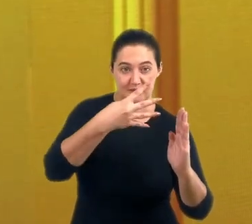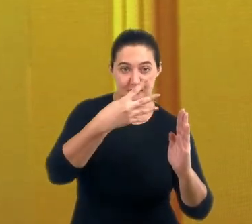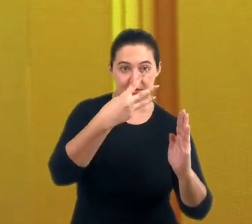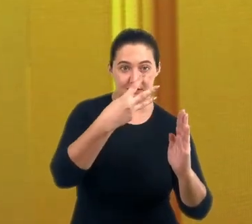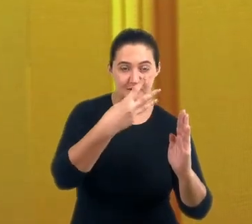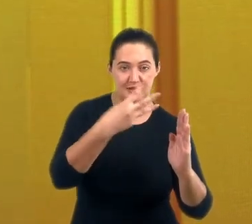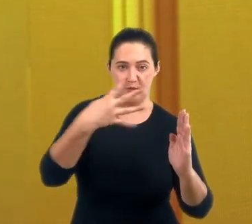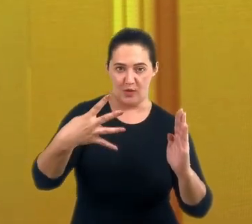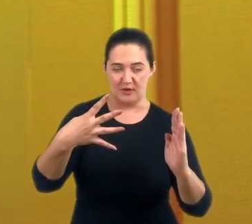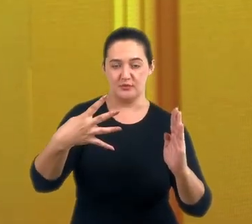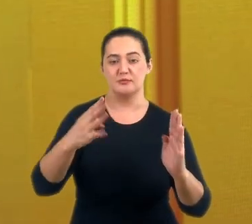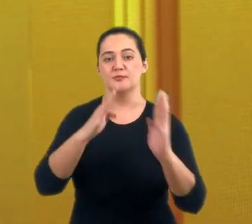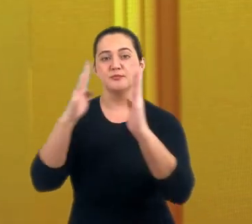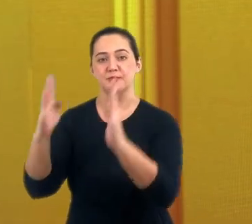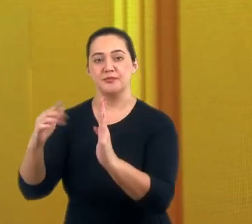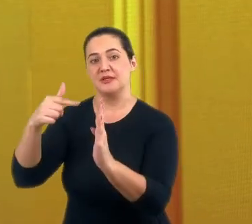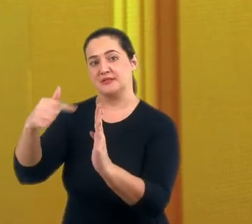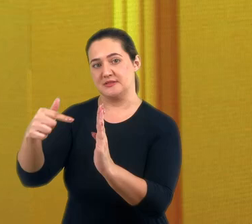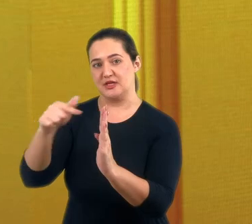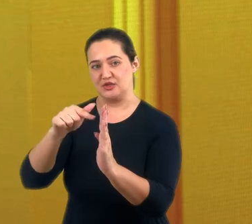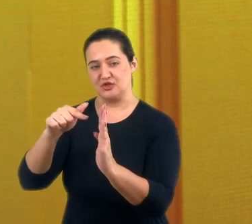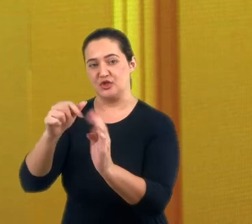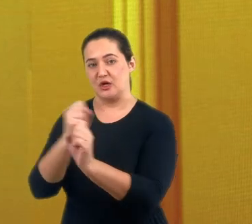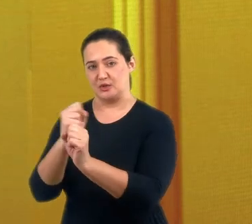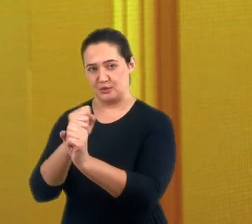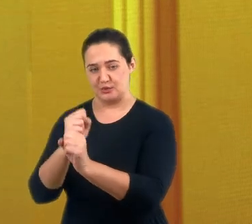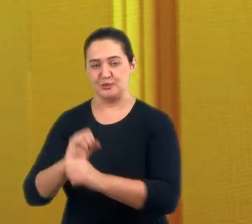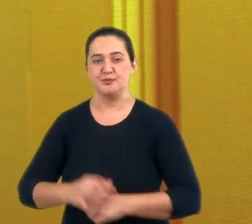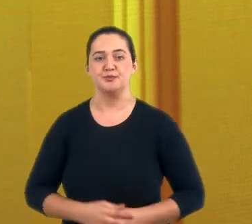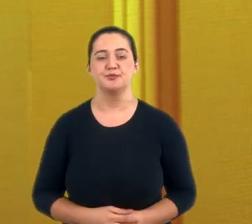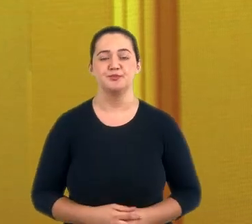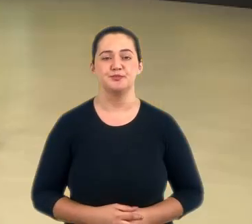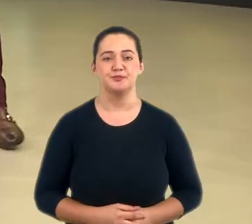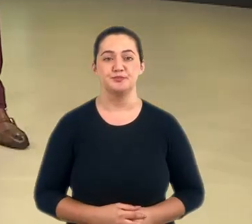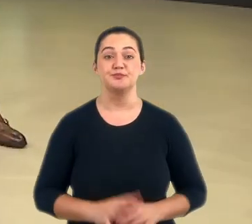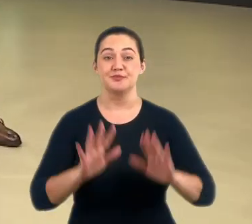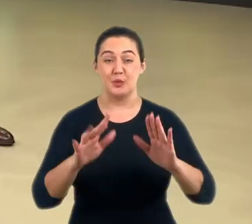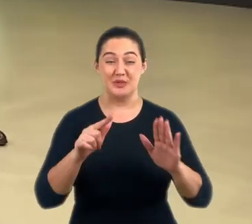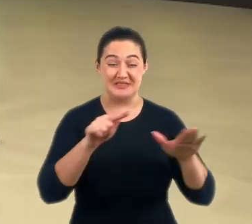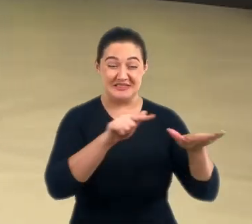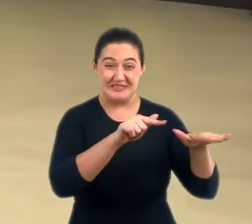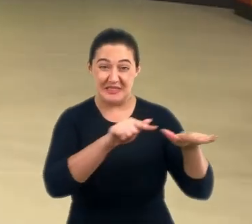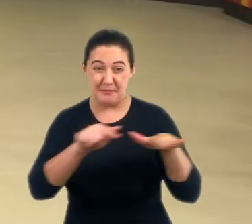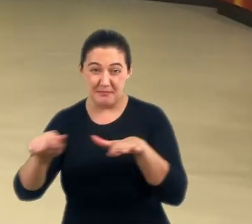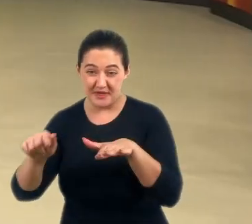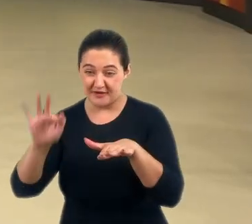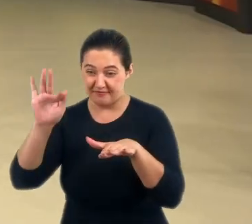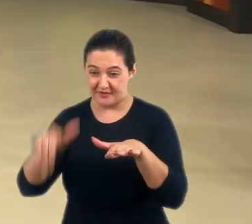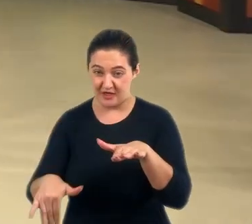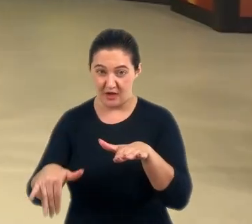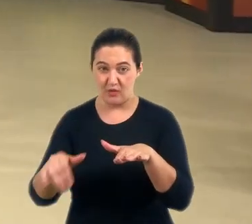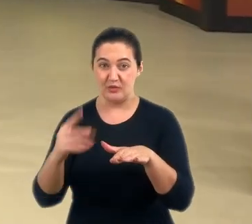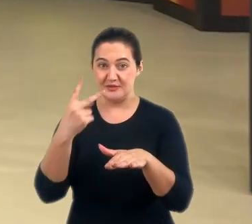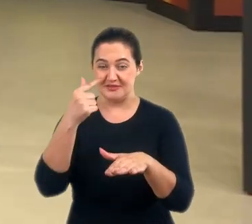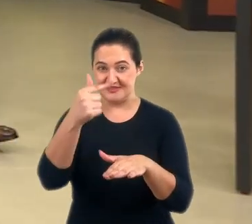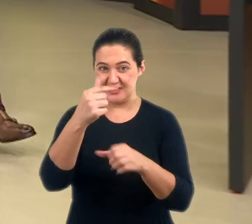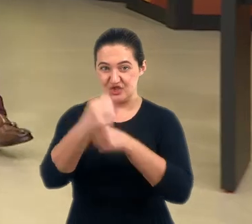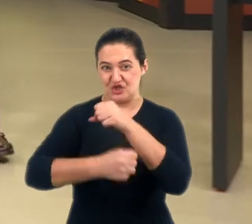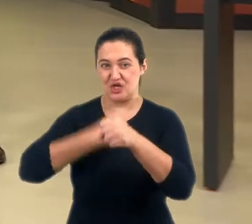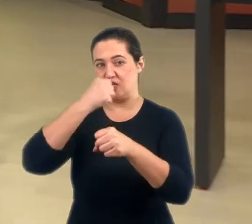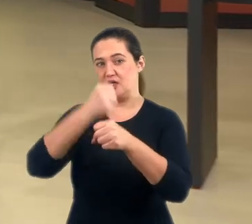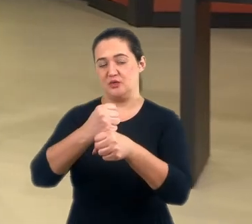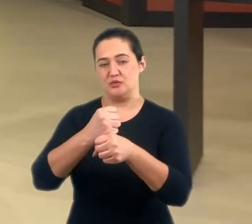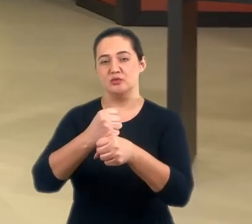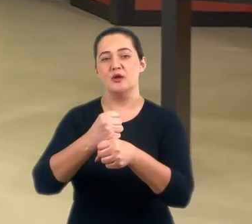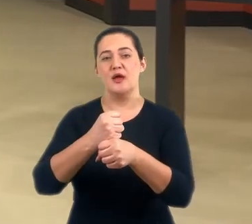e outro de 7 anos. Você pode ler isso com calma na sua Bíblia. A semana final de 7 anos,